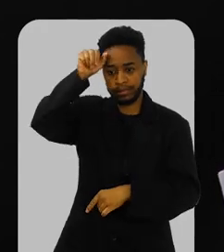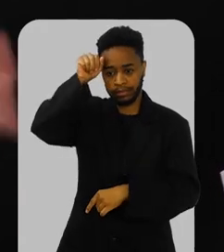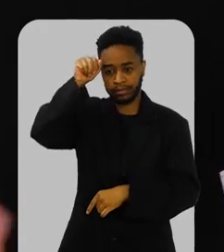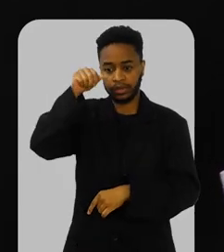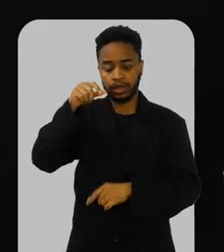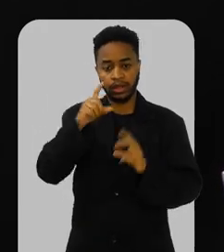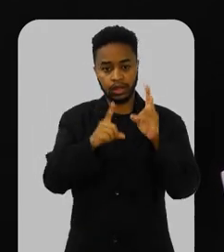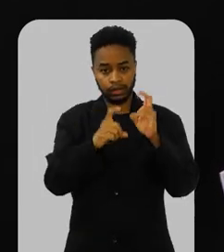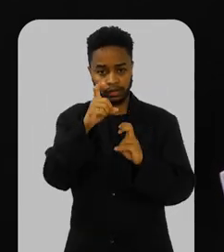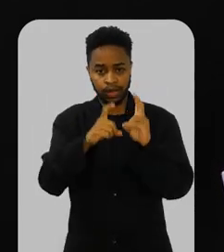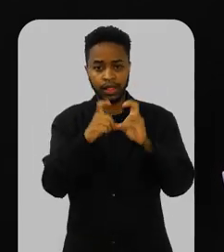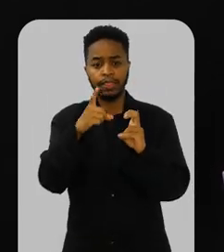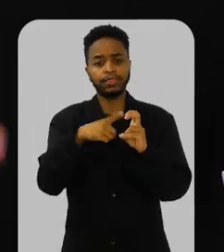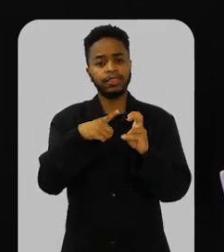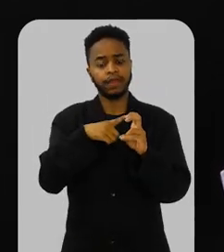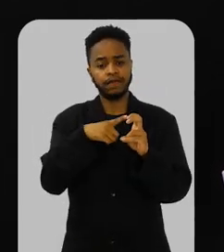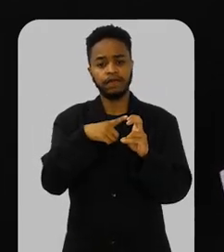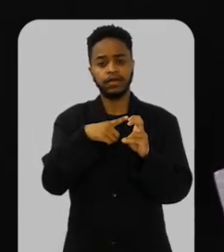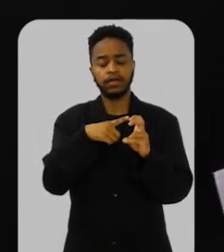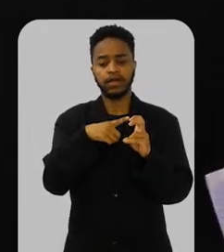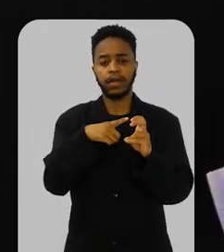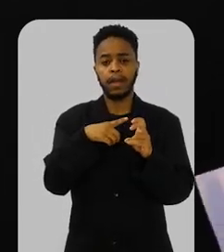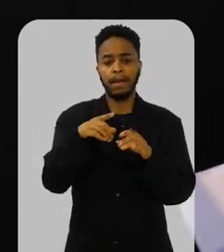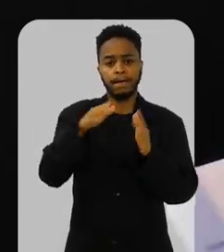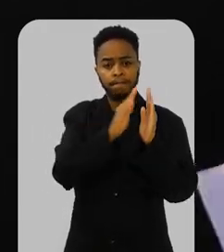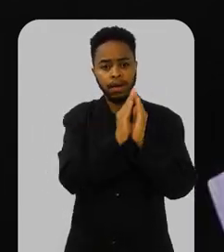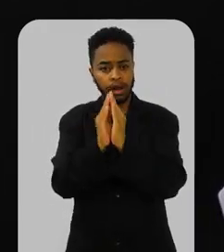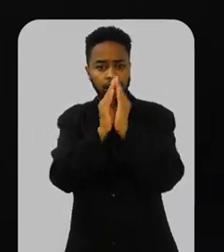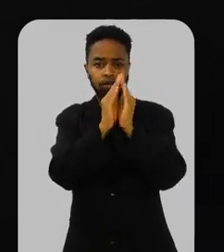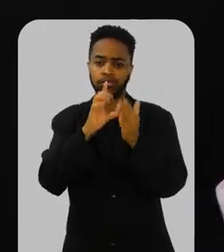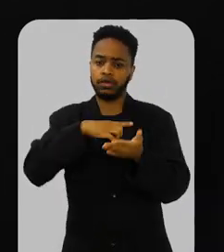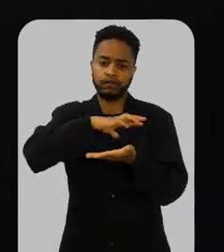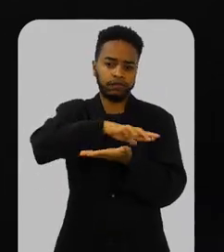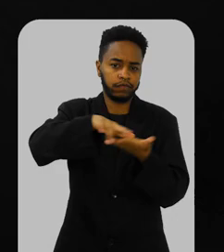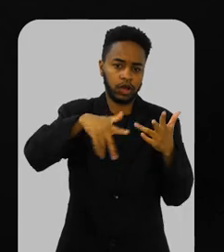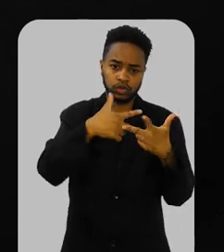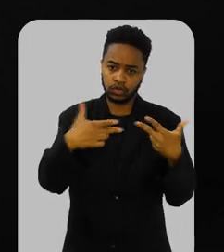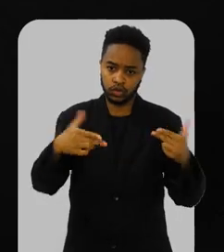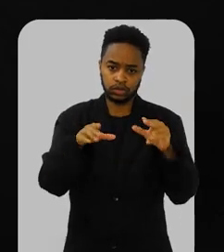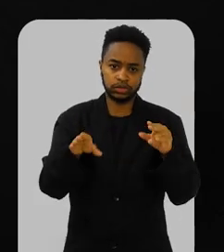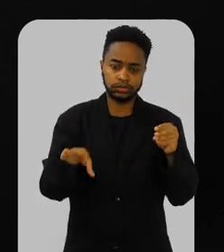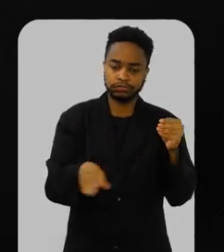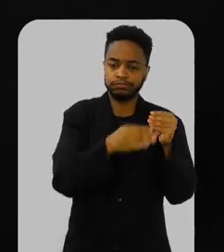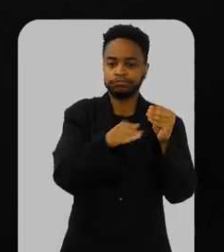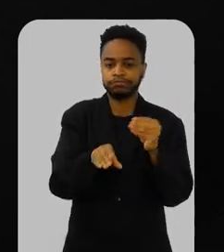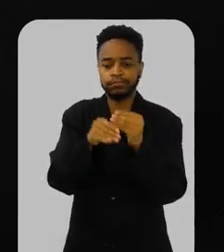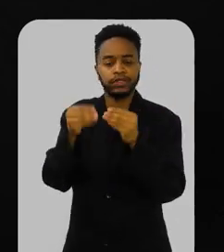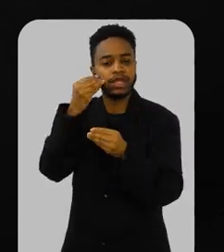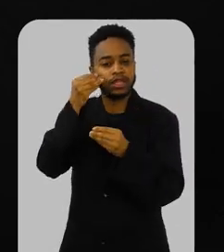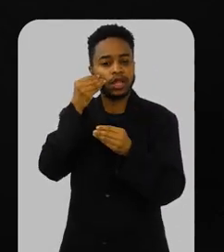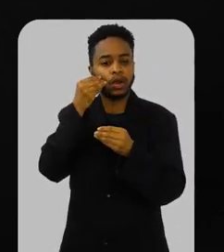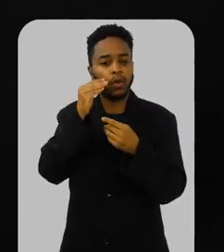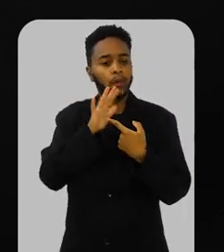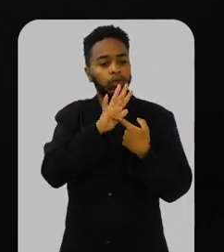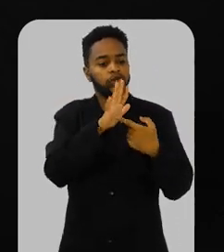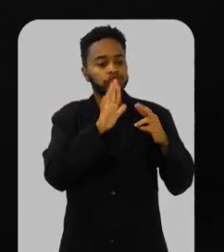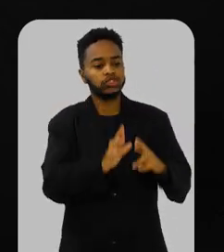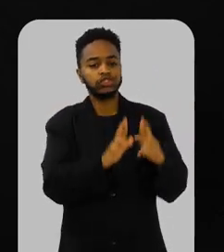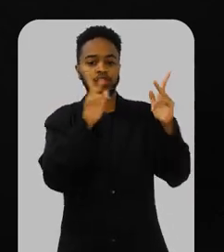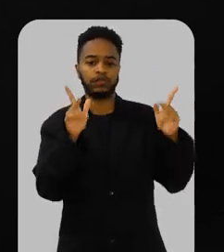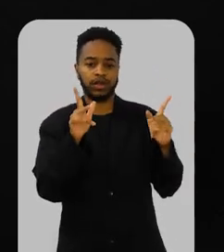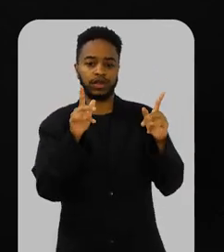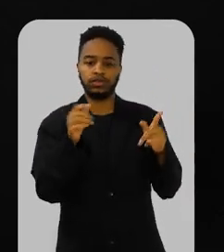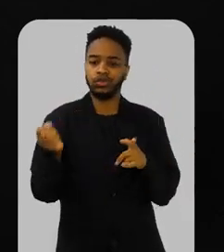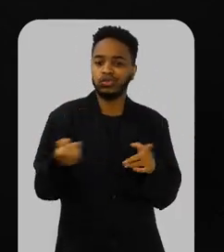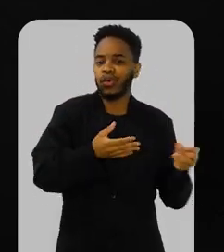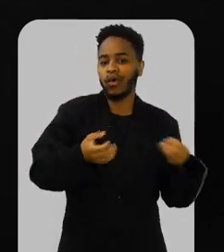teve balão, teve um monte de coisa que aconteceu no festival, que é justamente para criar esse impacto. Então, para ser o diferencial, para